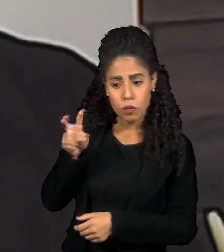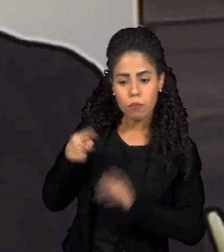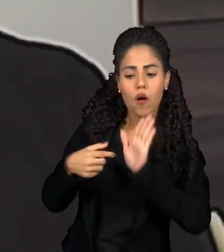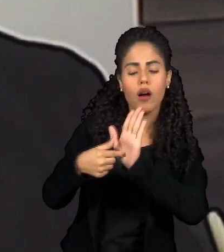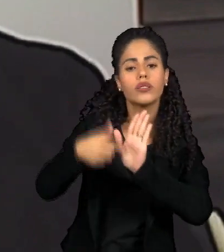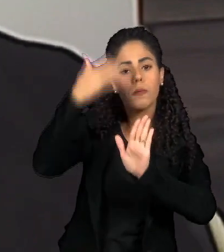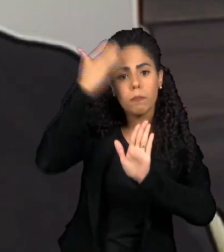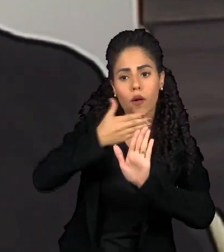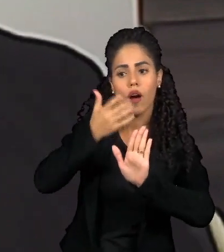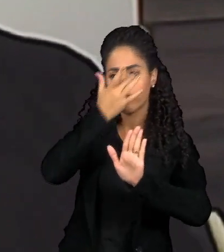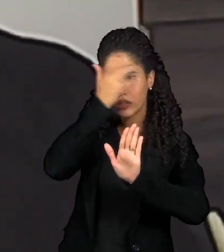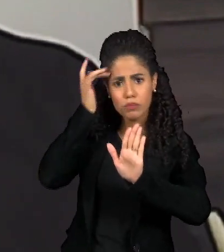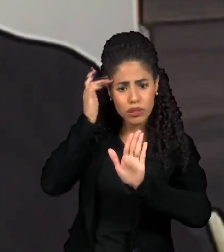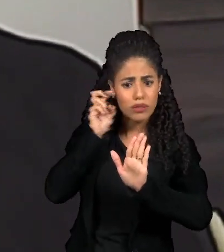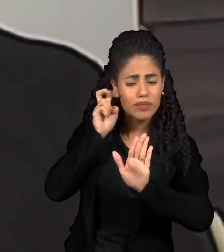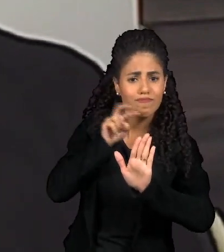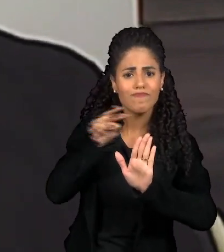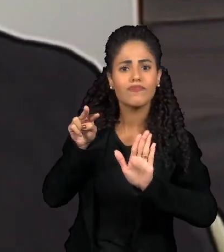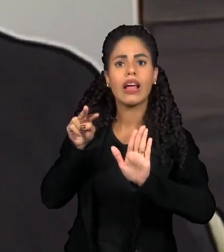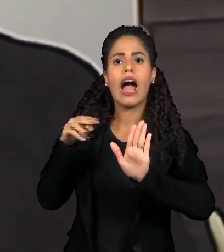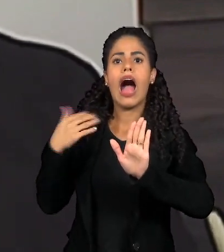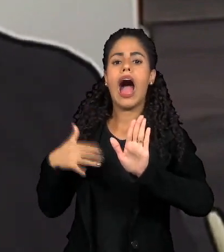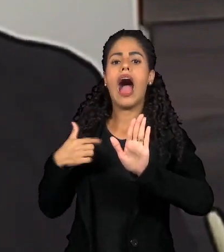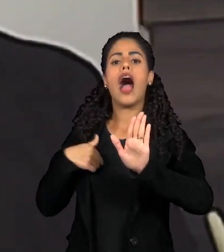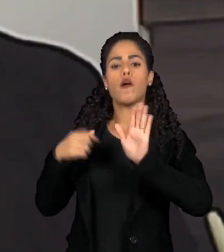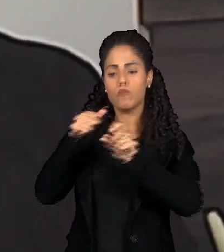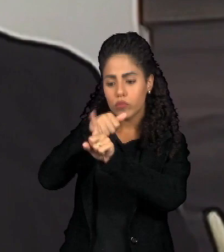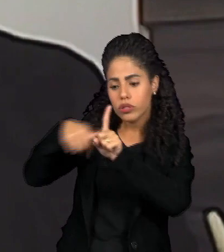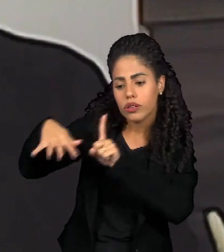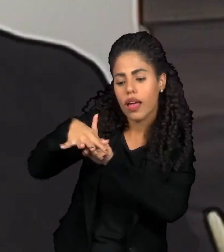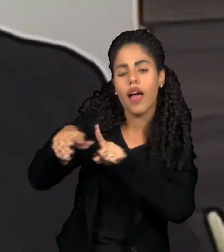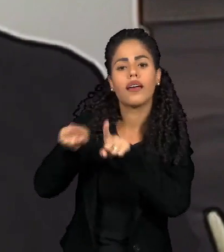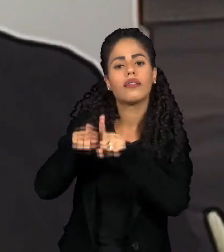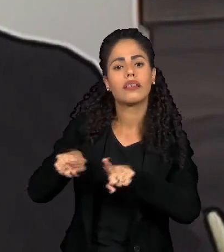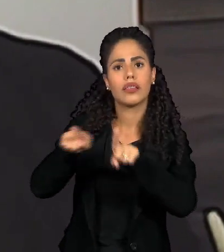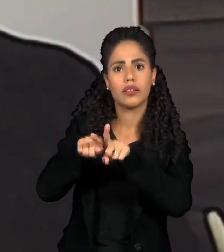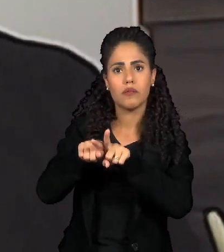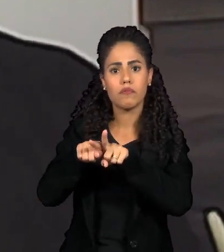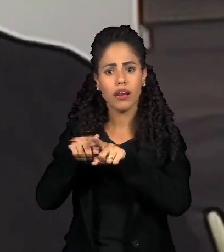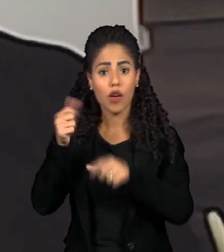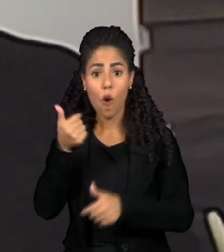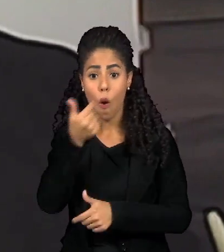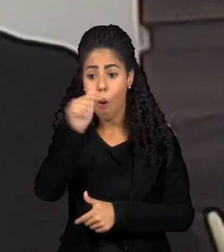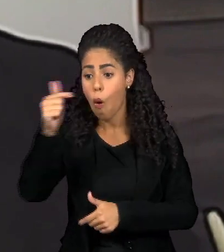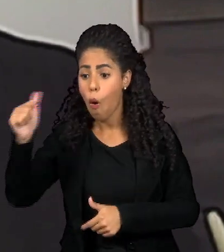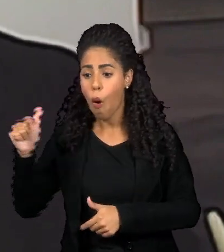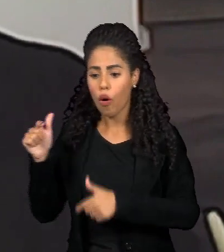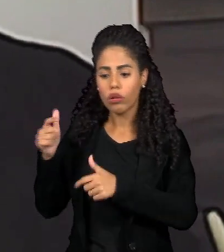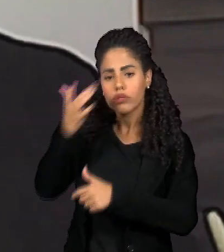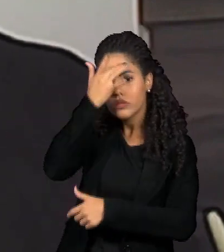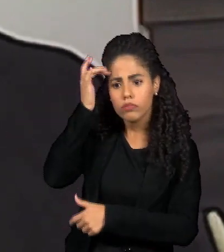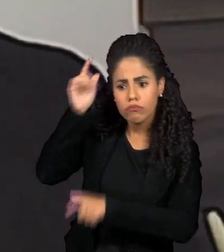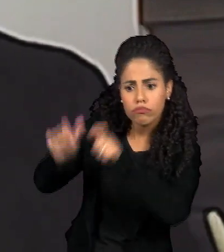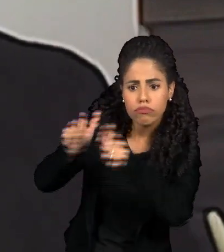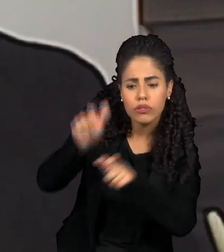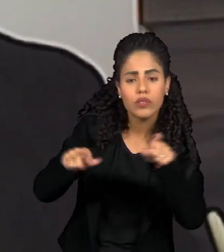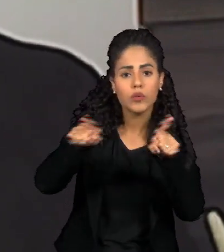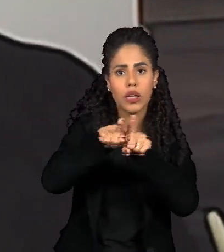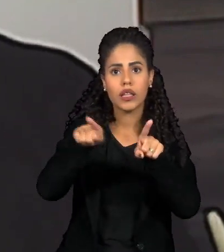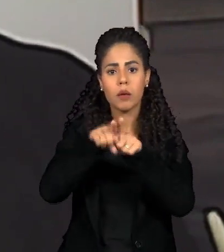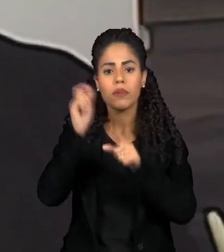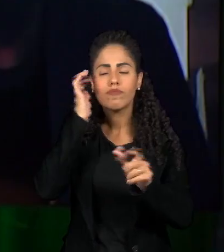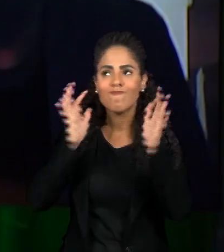prova aquilo que você tem, então você tem que ter uma prova social, você tem que ter uma prova que outras pessoas não têm